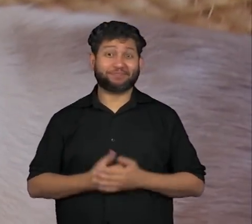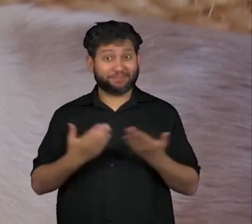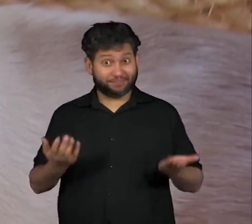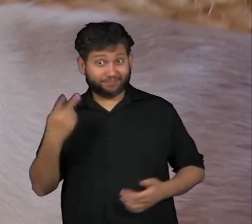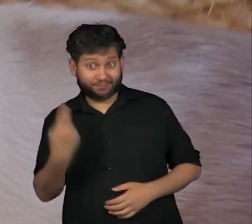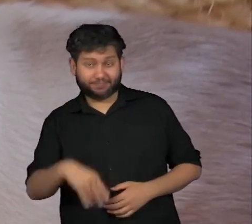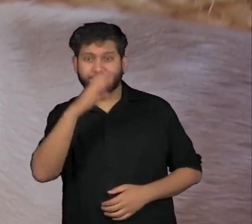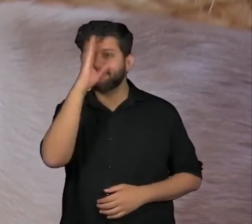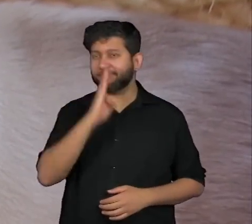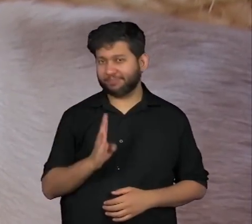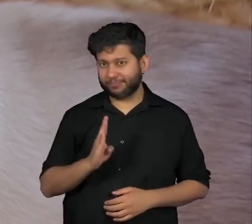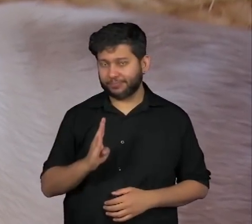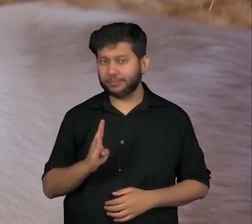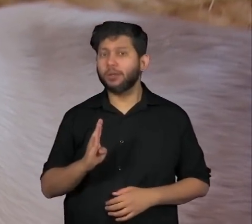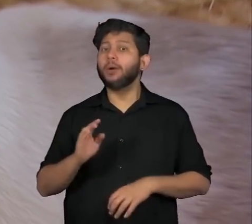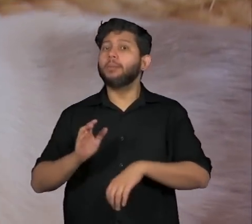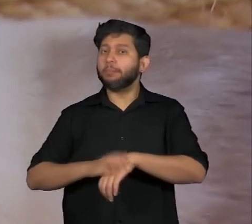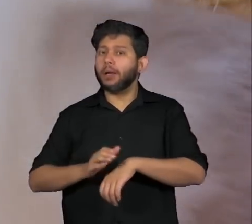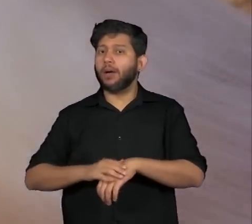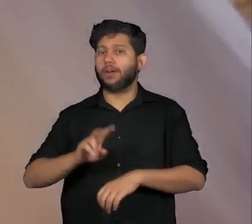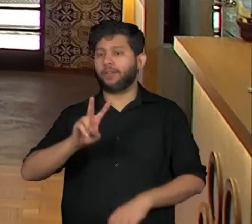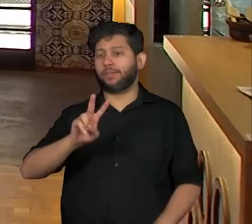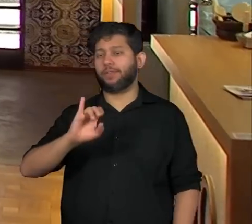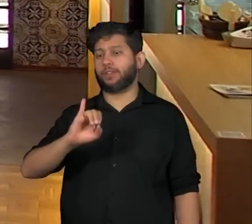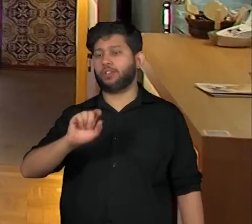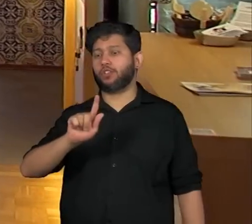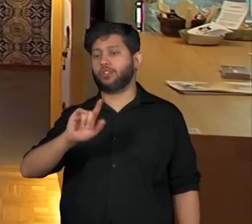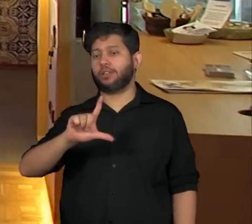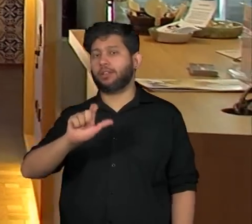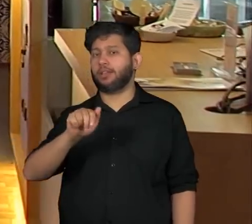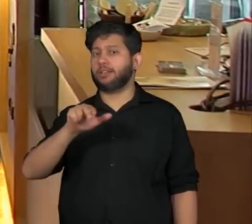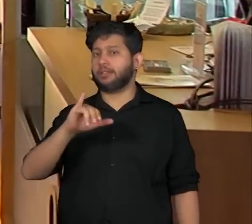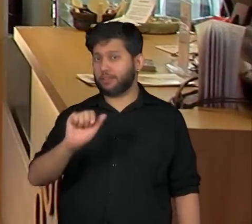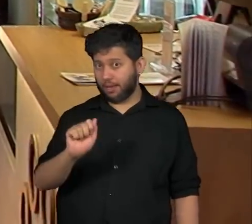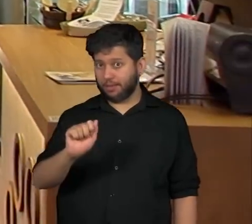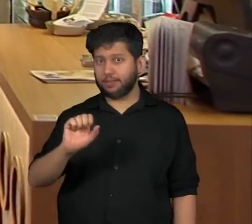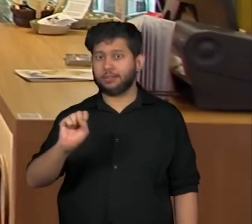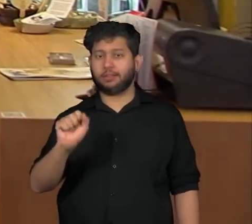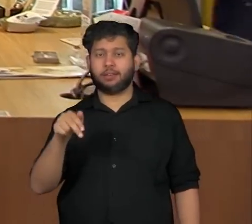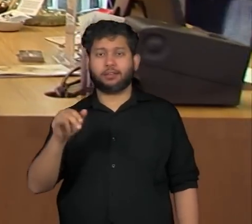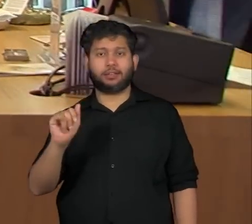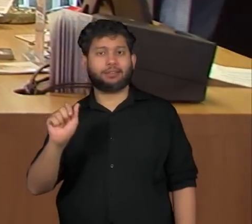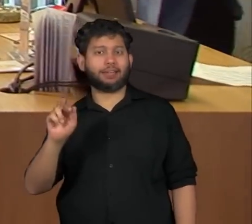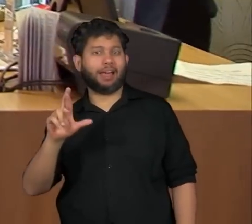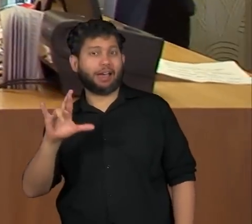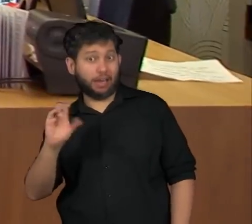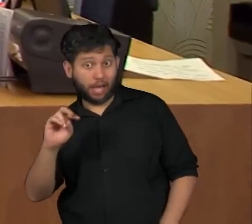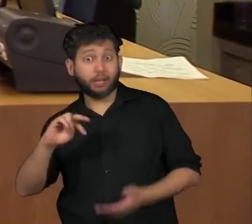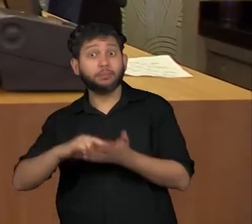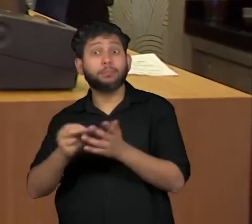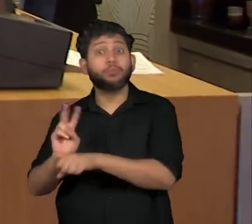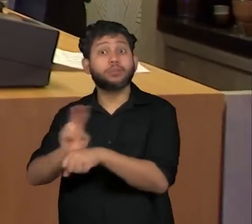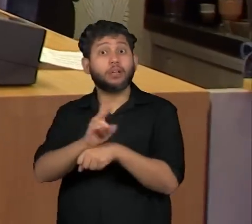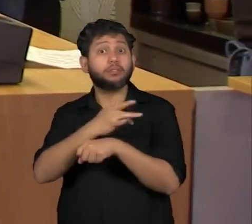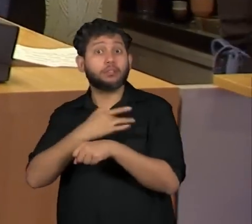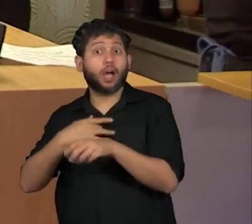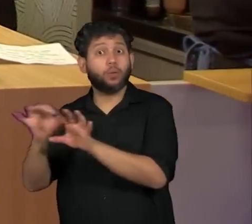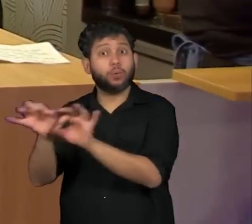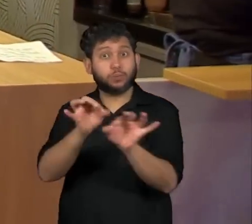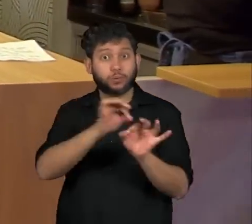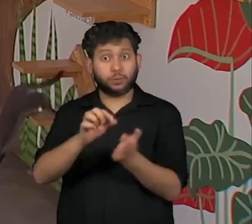Aqui no Brasil, a vigilância sanitária não permite que os felinos fiquem na área de alimentação. O acesso a partir